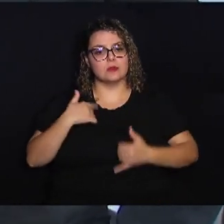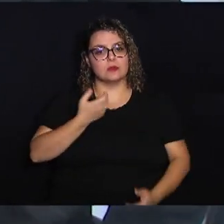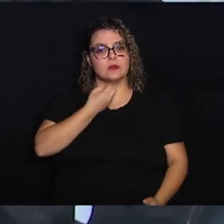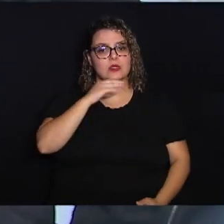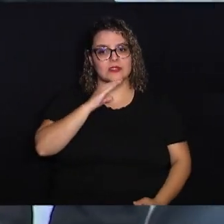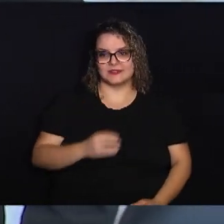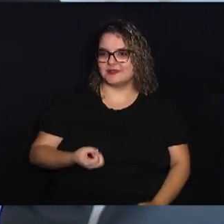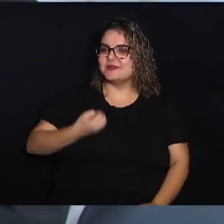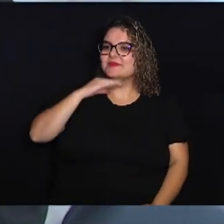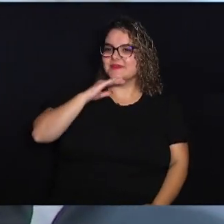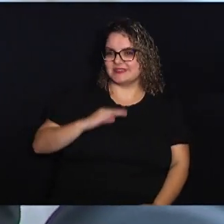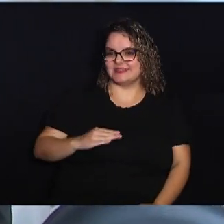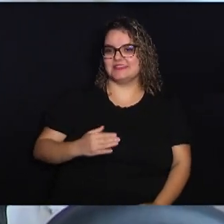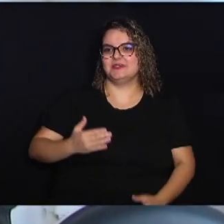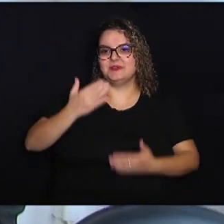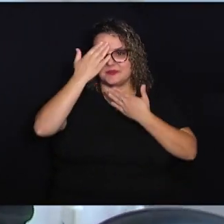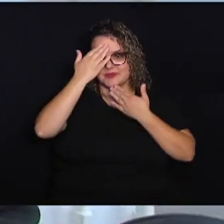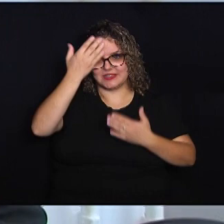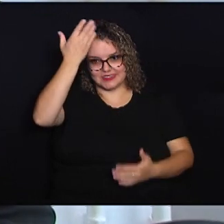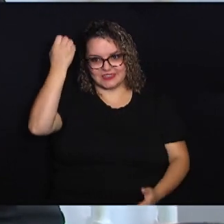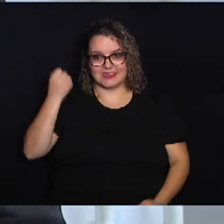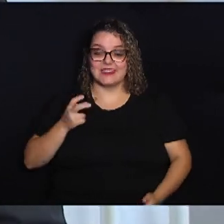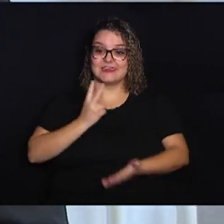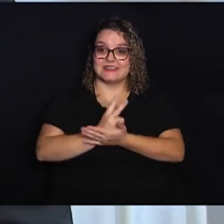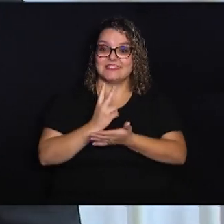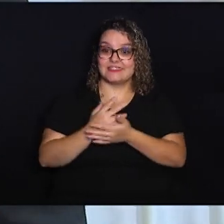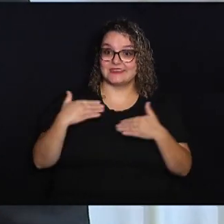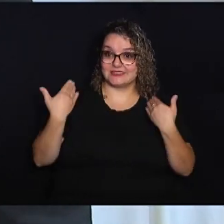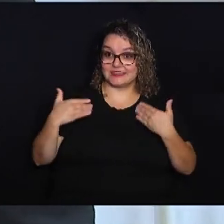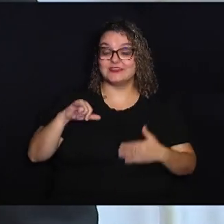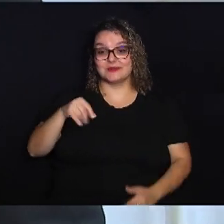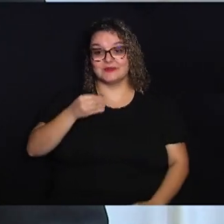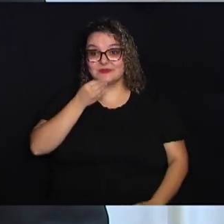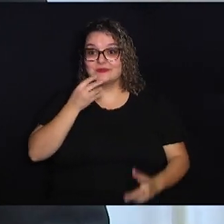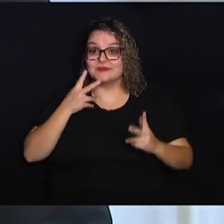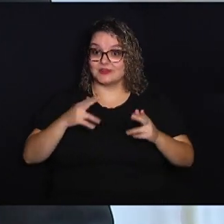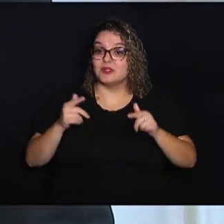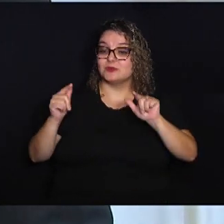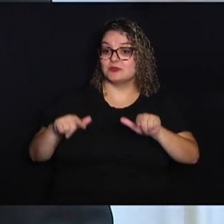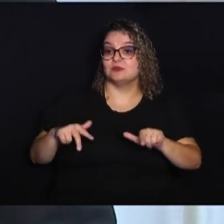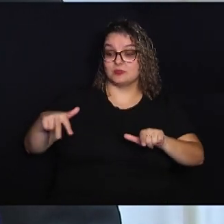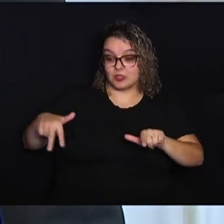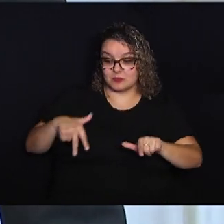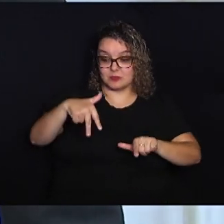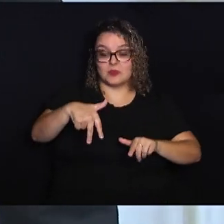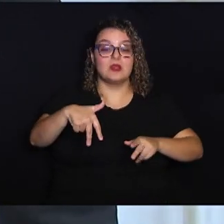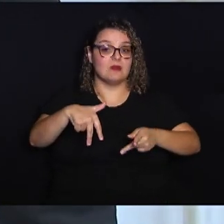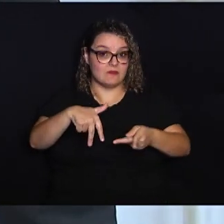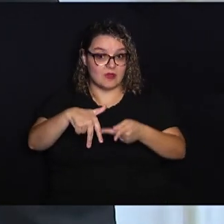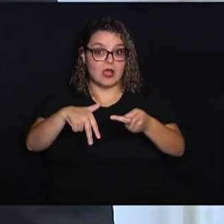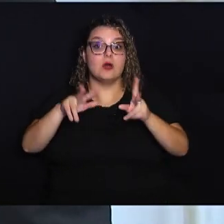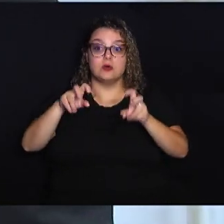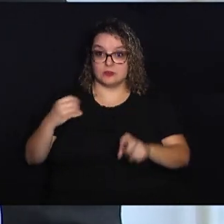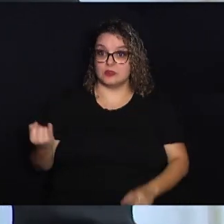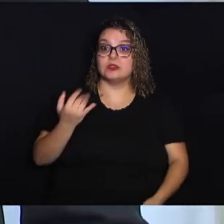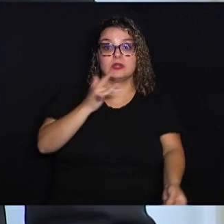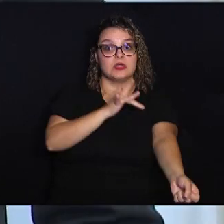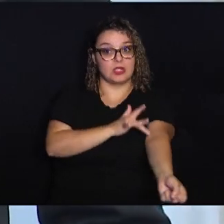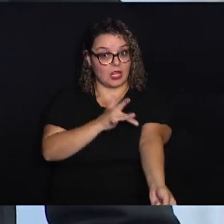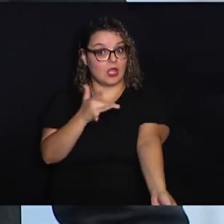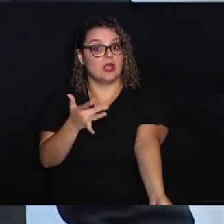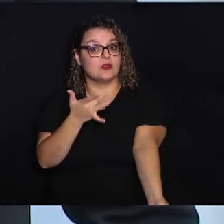tarde. Boa tarde. Obrigada, Rúbia. É sempre uma alegria ter uma oportunidade, um espaço para falar de um tema tão importante que é a doação de